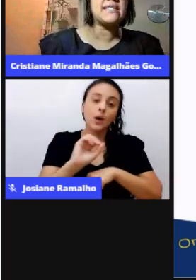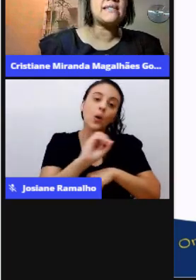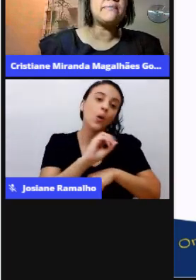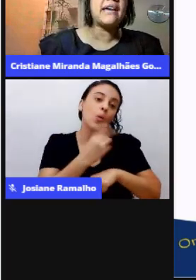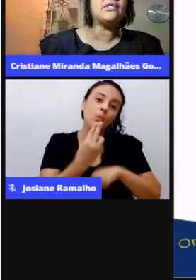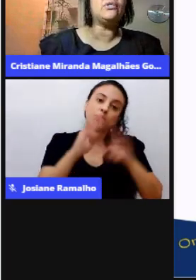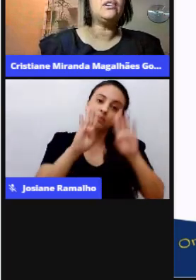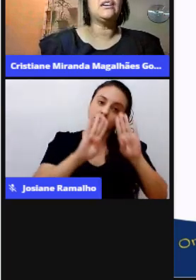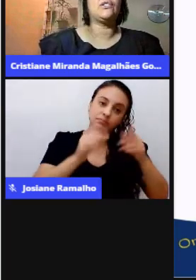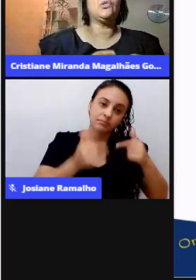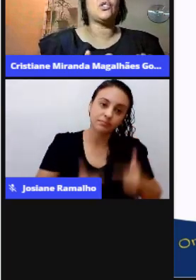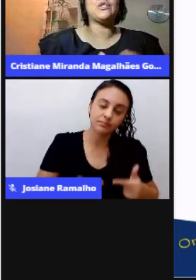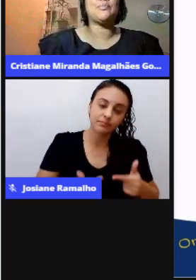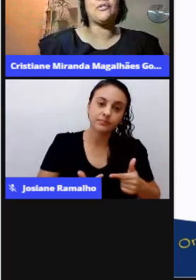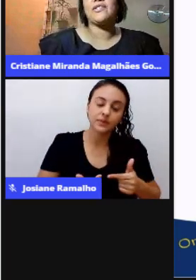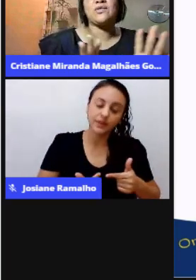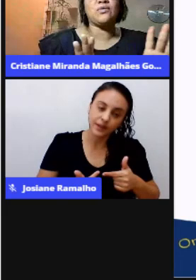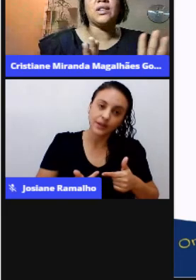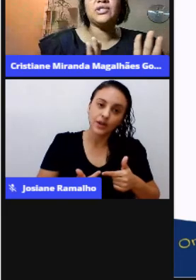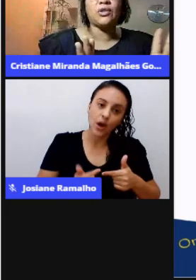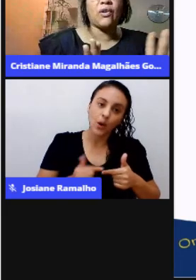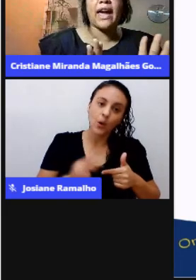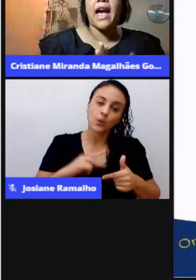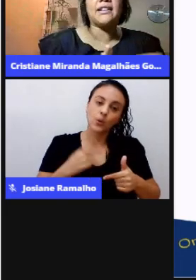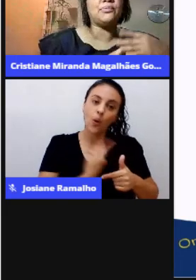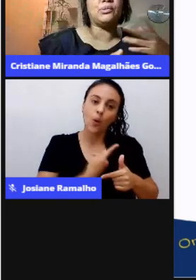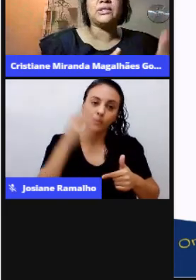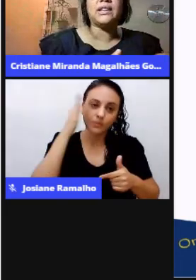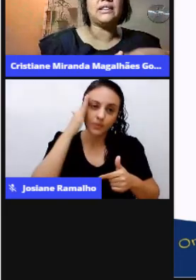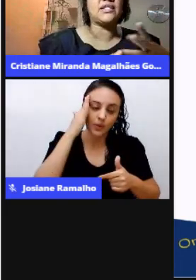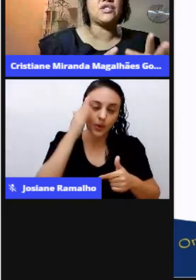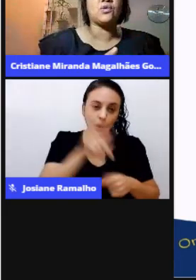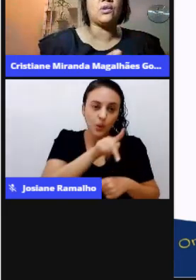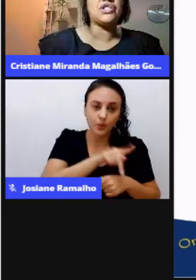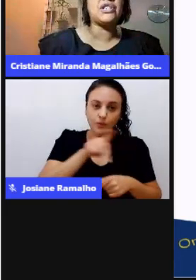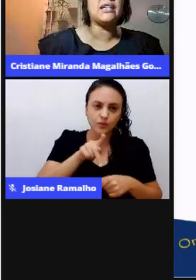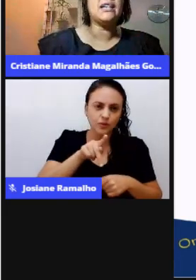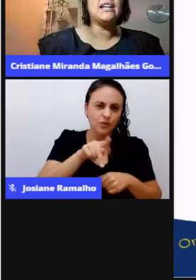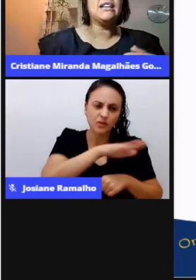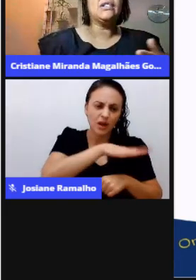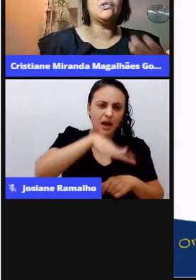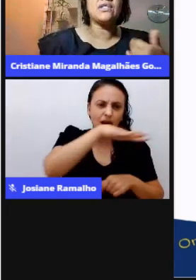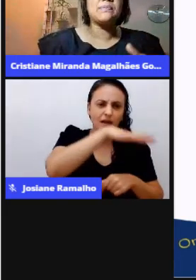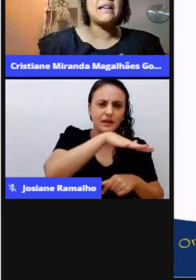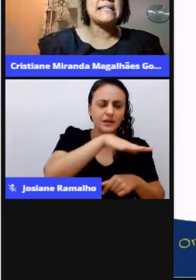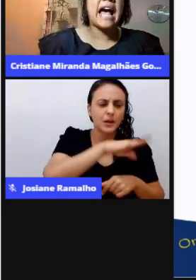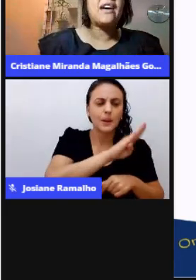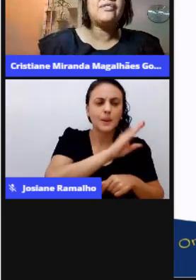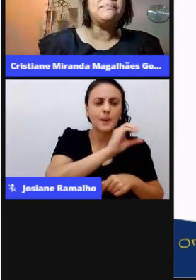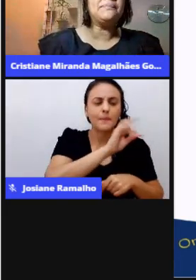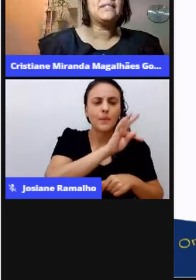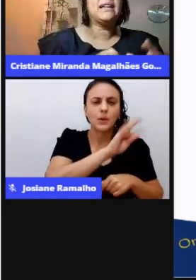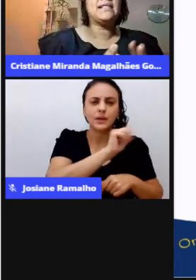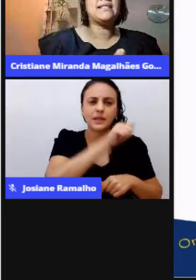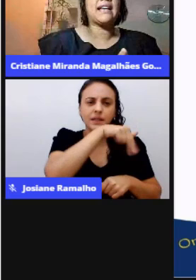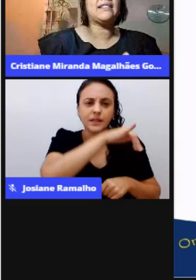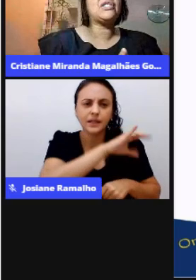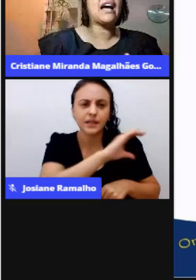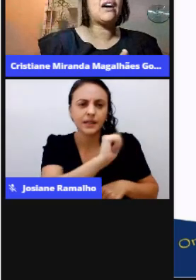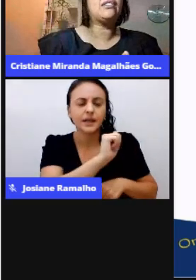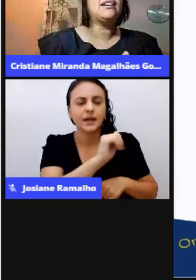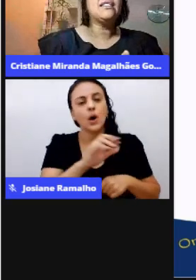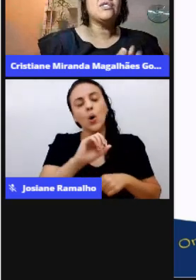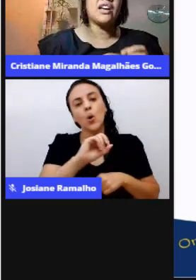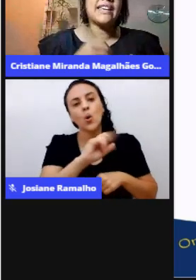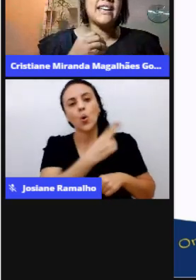grande conhecimento que o nosso professor de qualquer área, de botânica, de zoologia, nos passava em sala